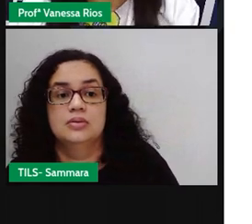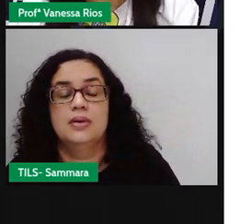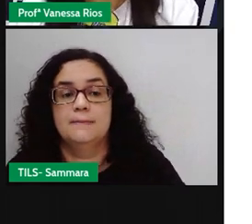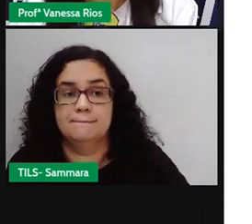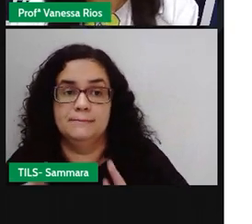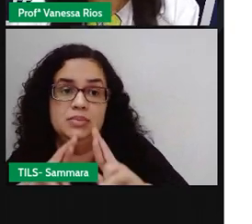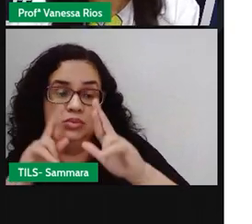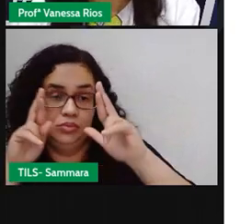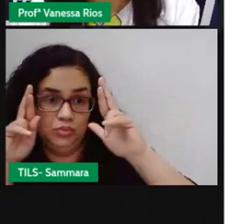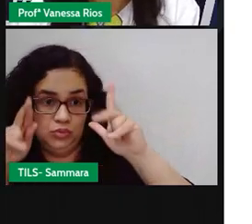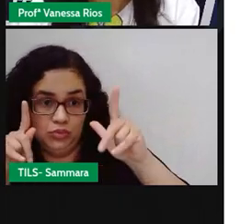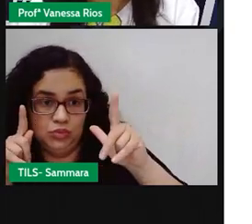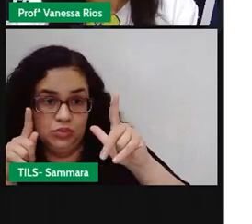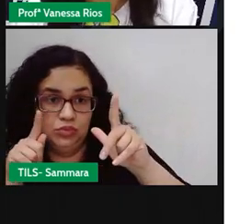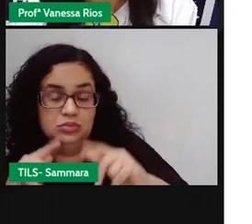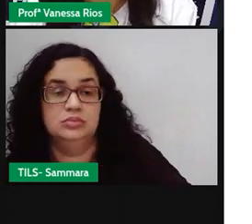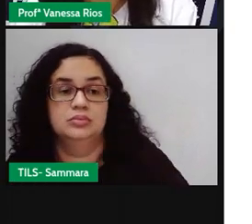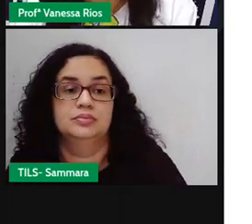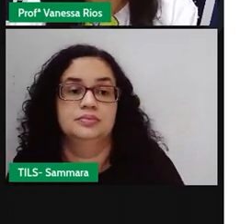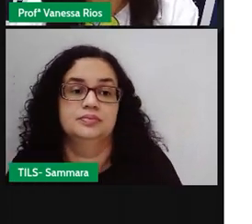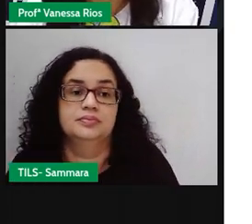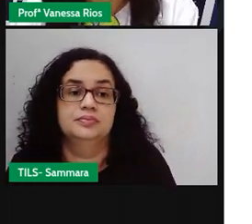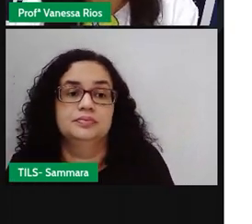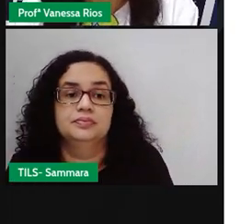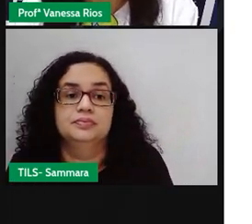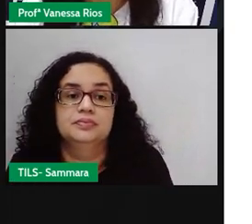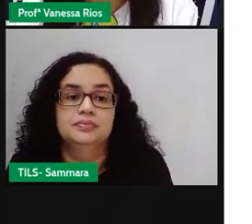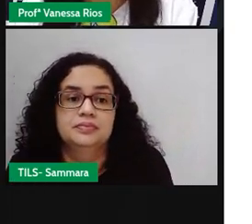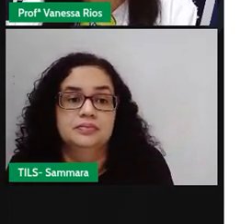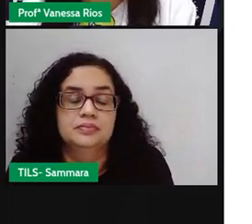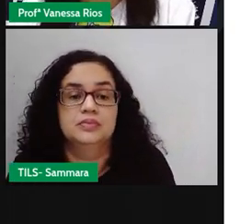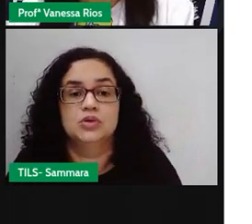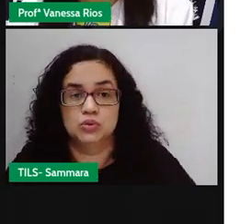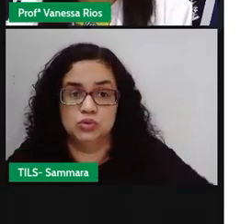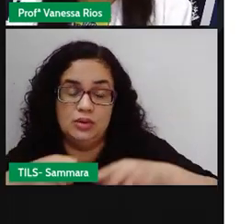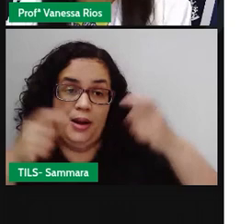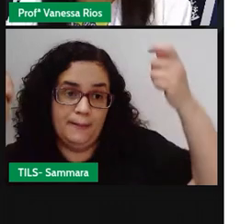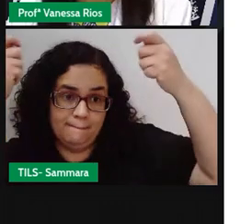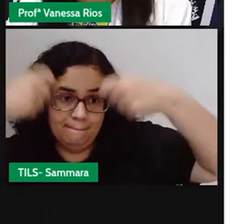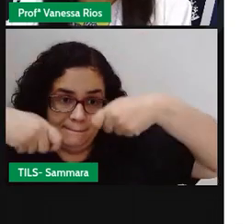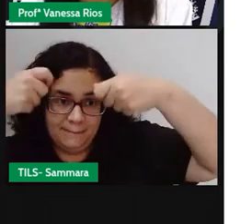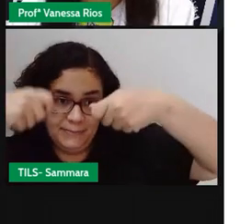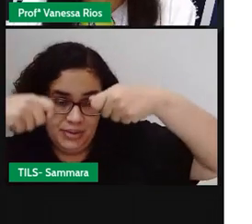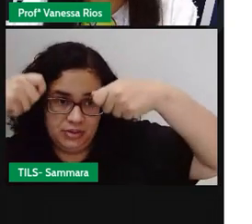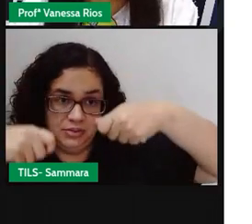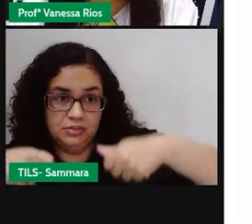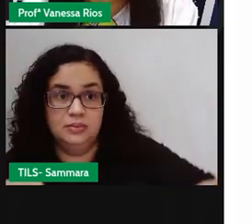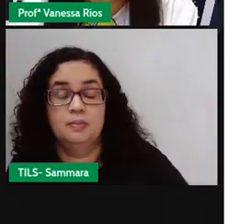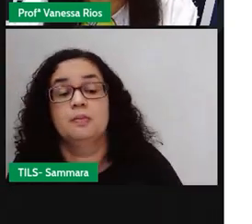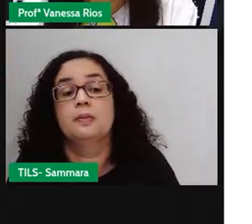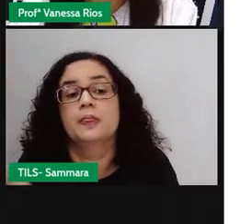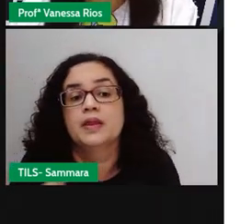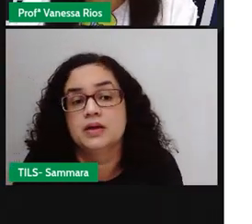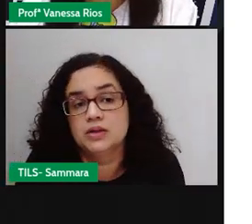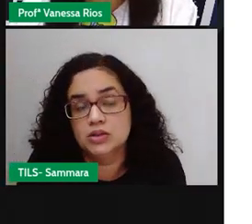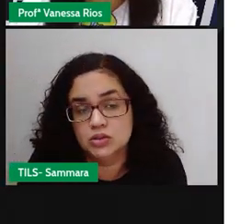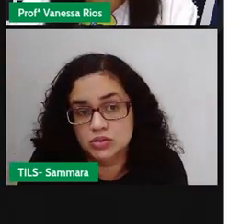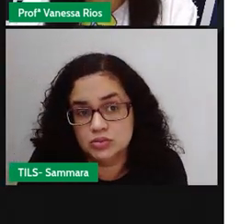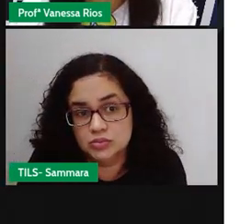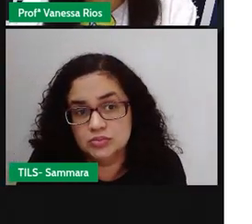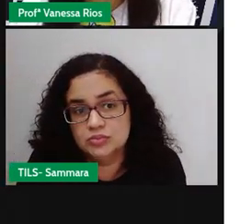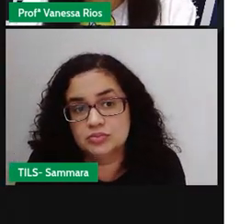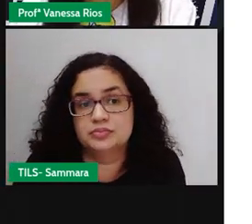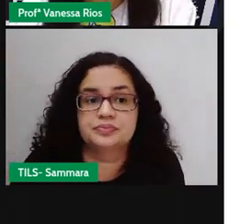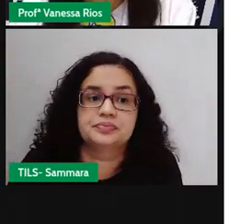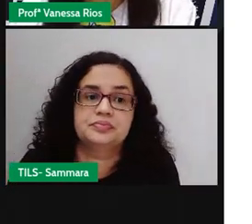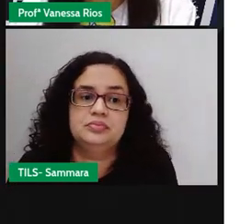matérias diferentes, né? Compostos diferentes. O cimento vai precisar de materiais para sua composição, para sua